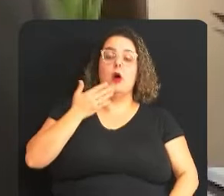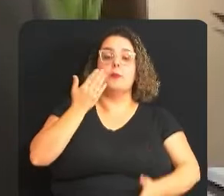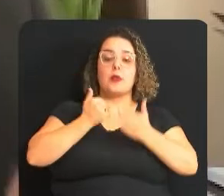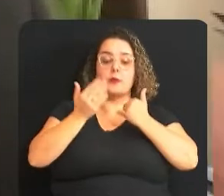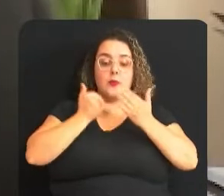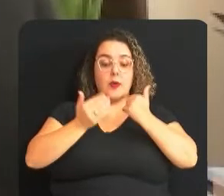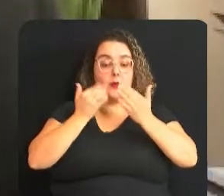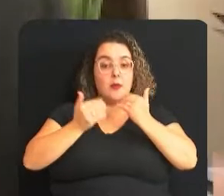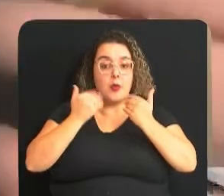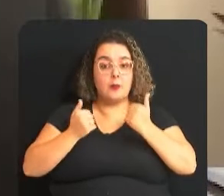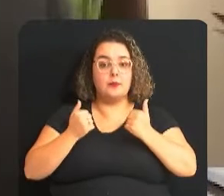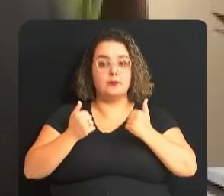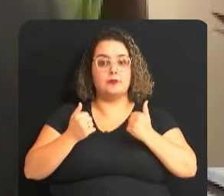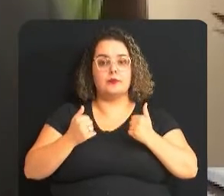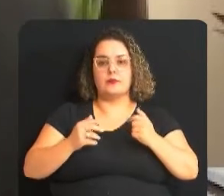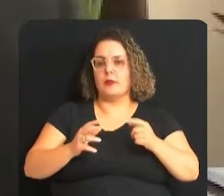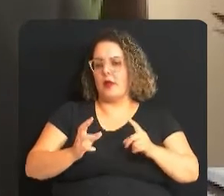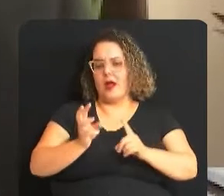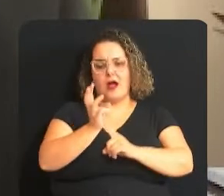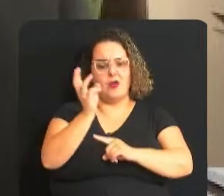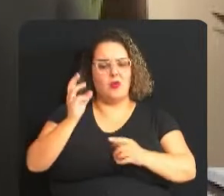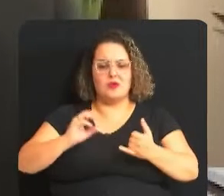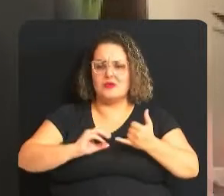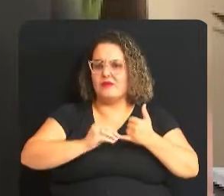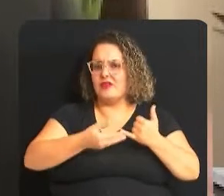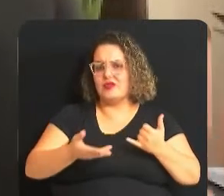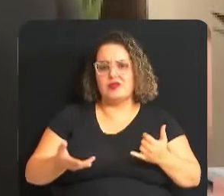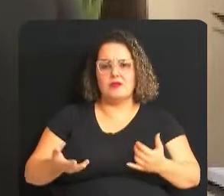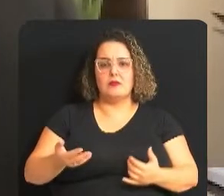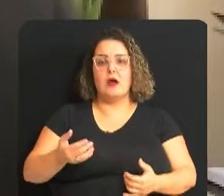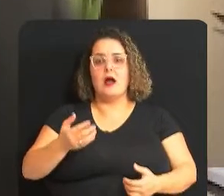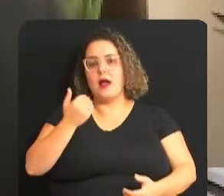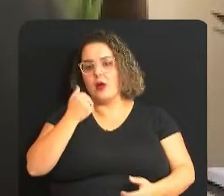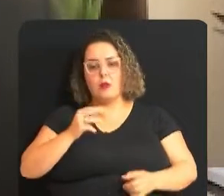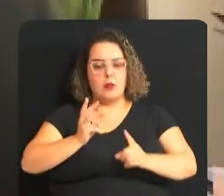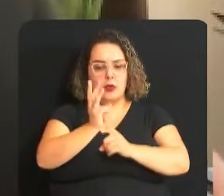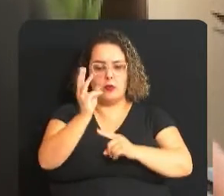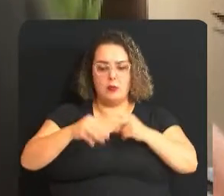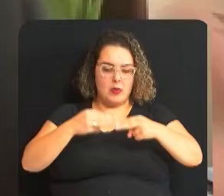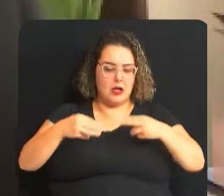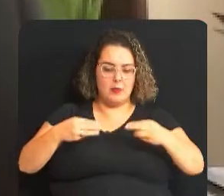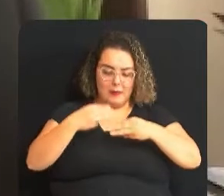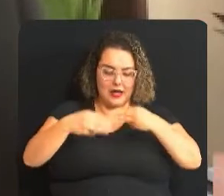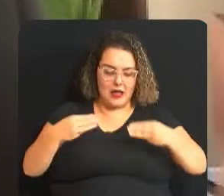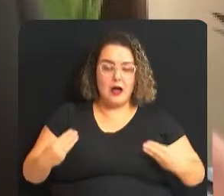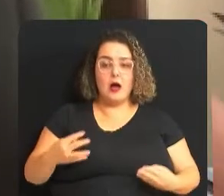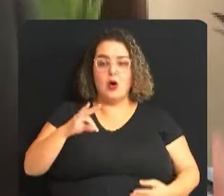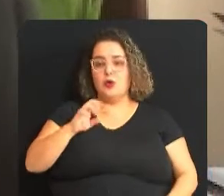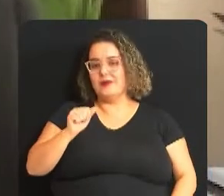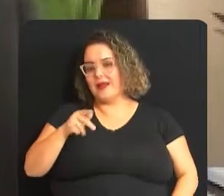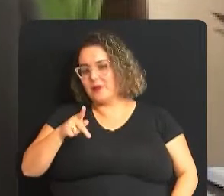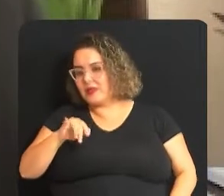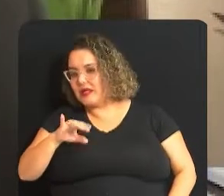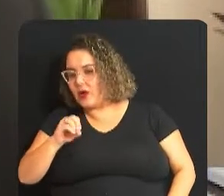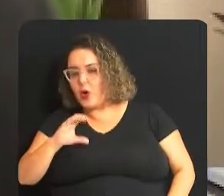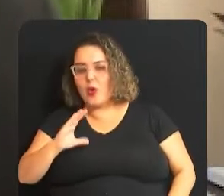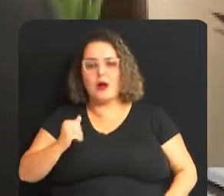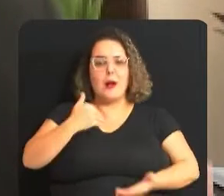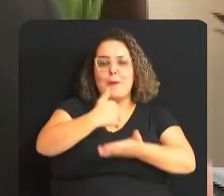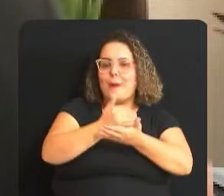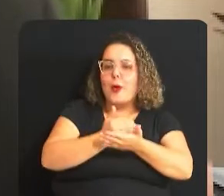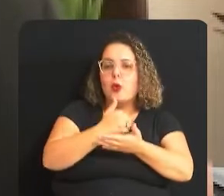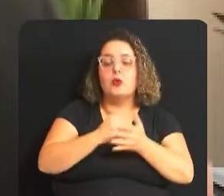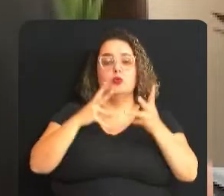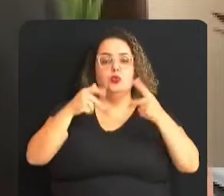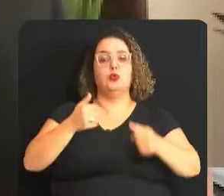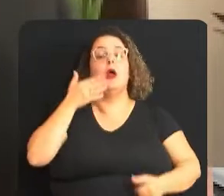carboidratos integral, arroz, feijão, macarrão, aí eu como a farinha, o macarrão, a tapioca, eu como o bolo, tudo isso é carboidrato, é